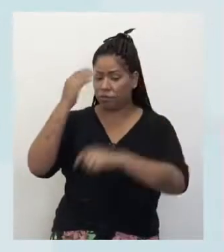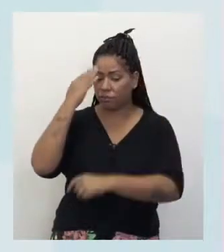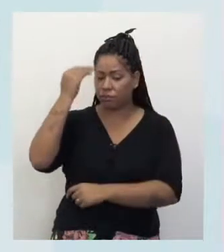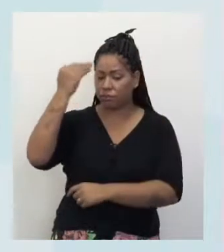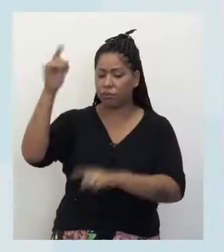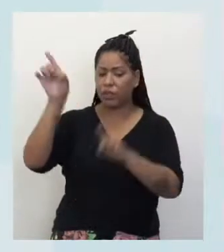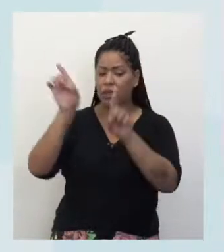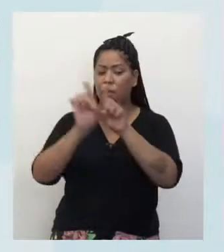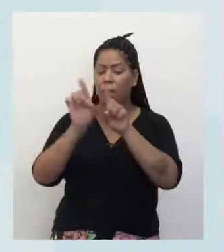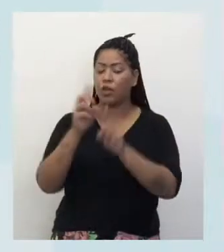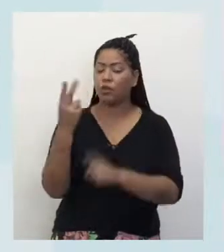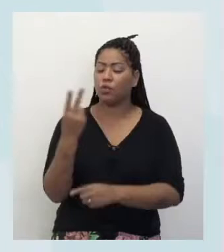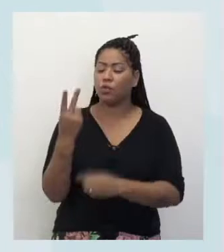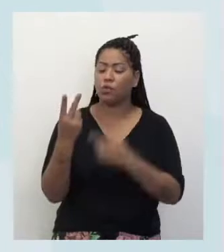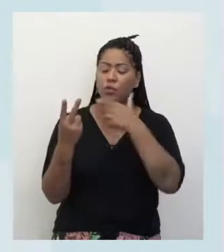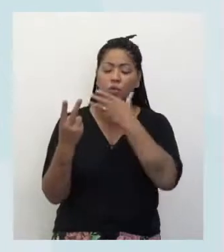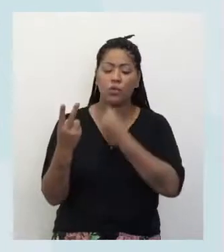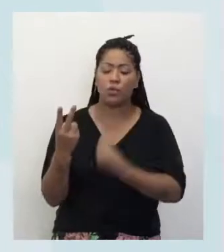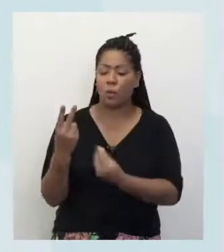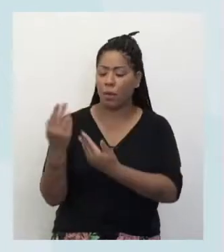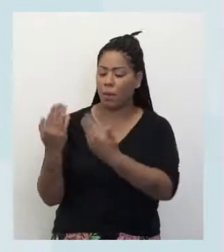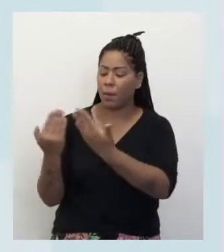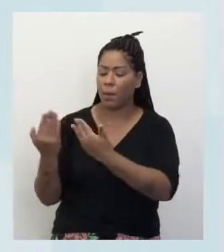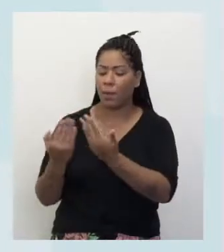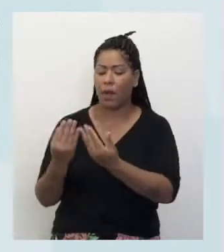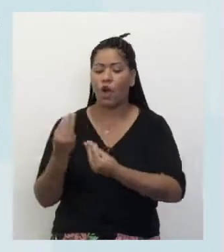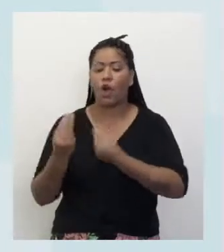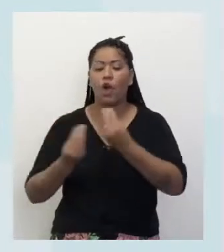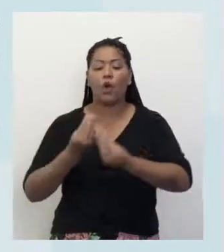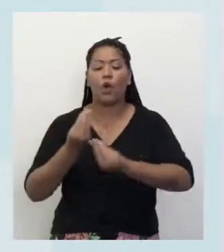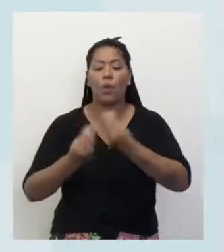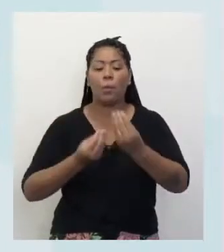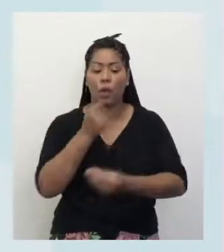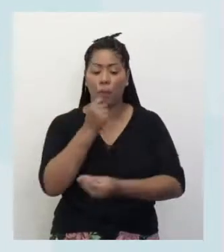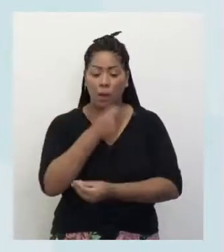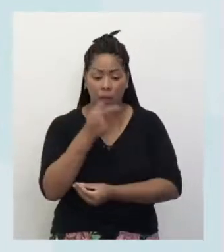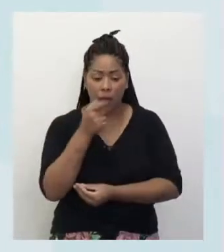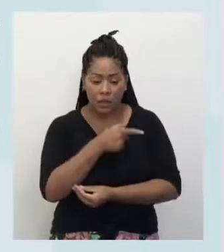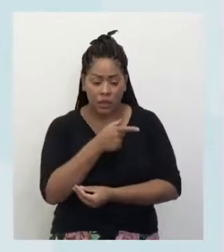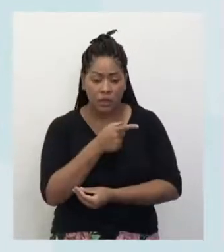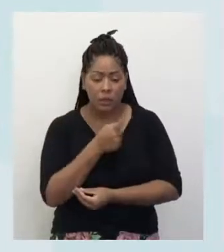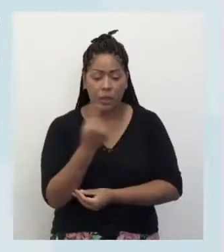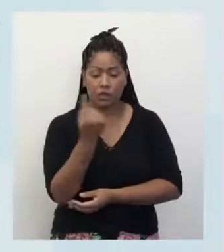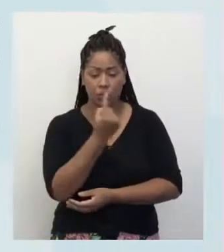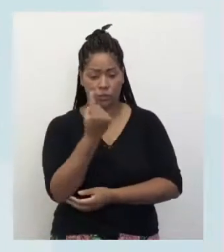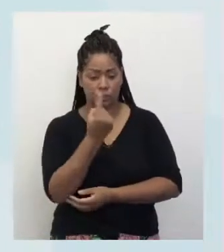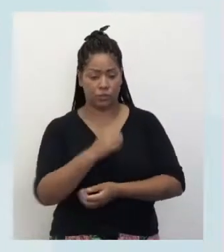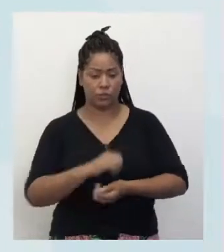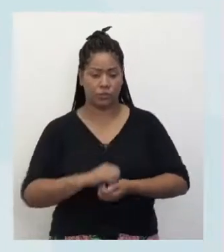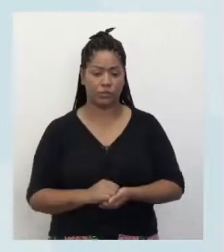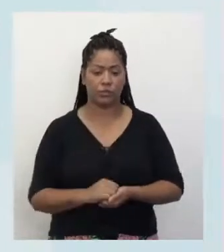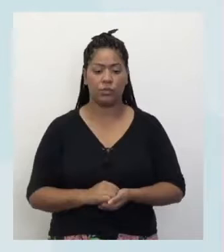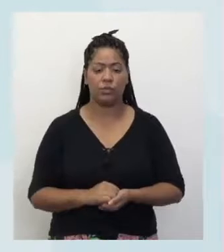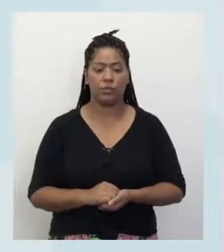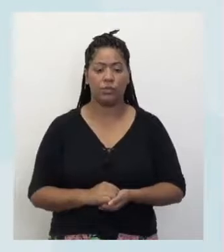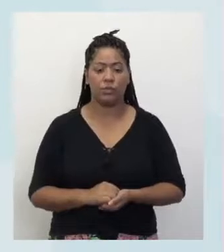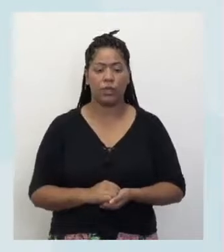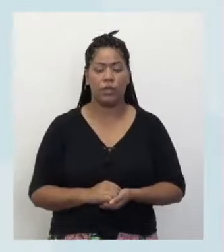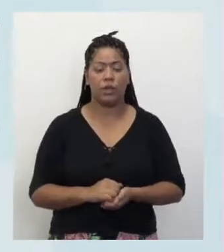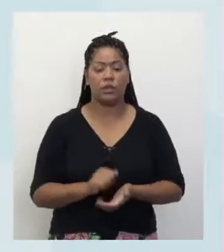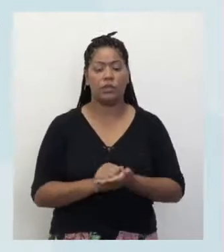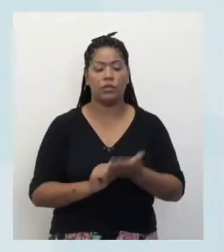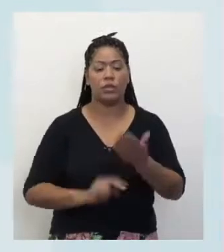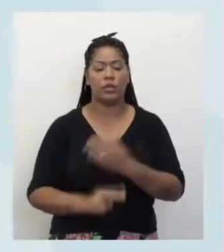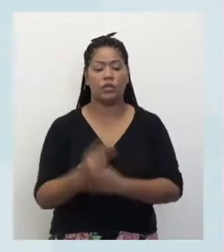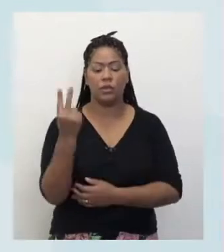homens conversando ali. Como se dá o humor da imagem 1? A segunda questão. Na